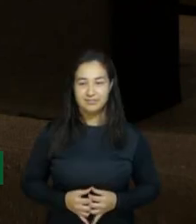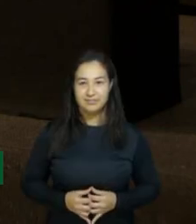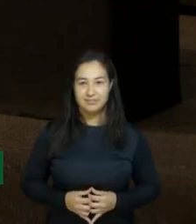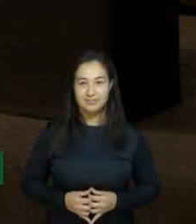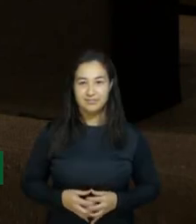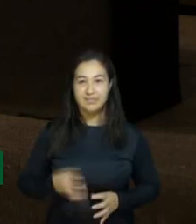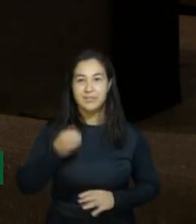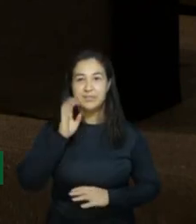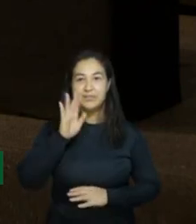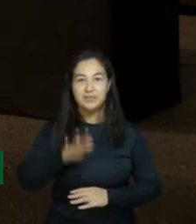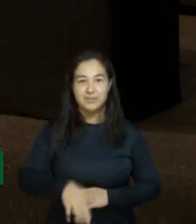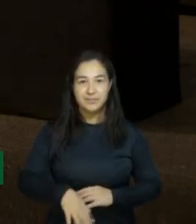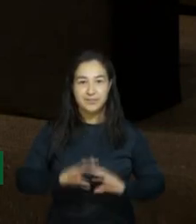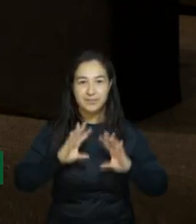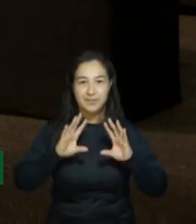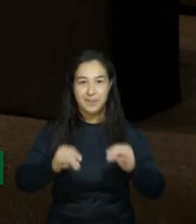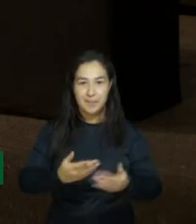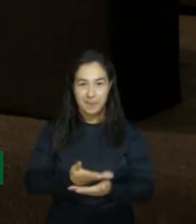Boa tarde a todos.